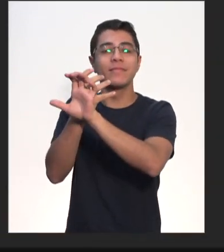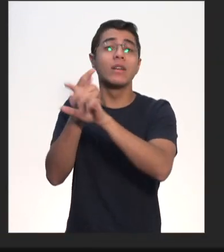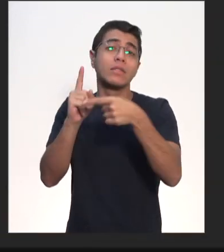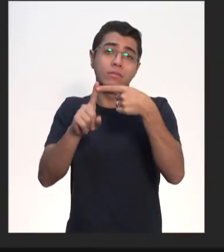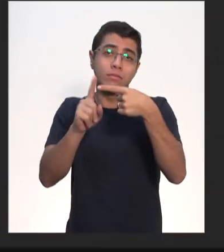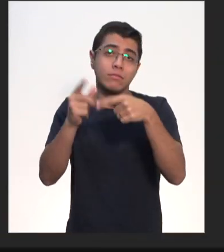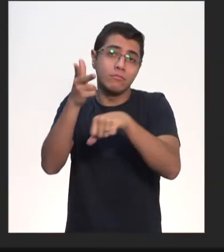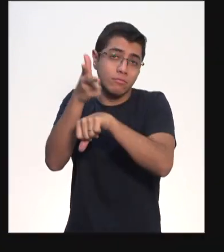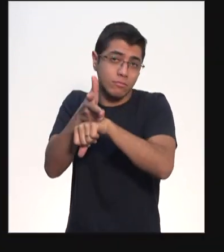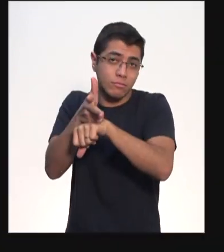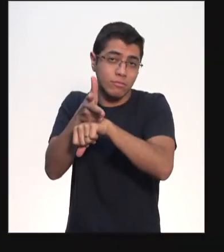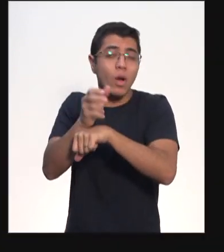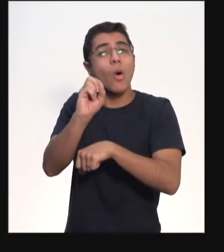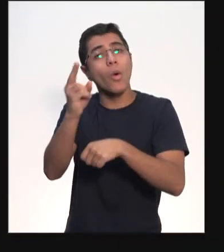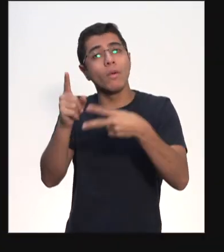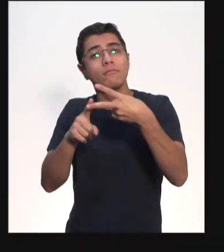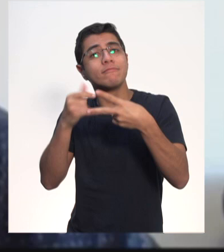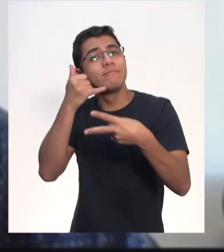clicar